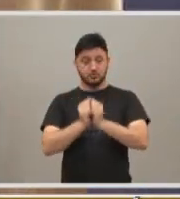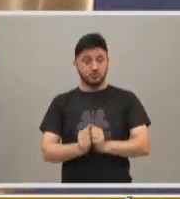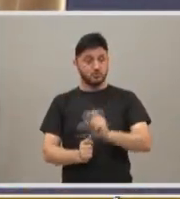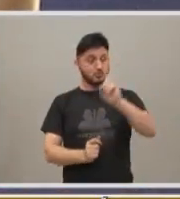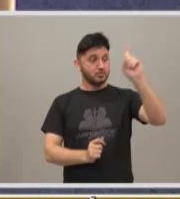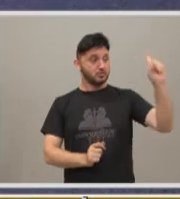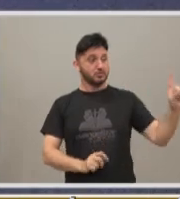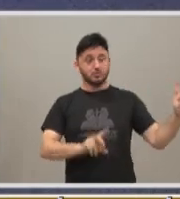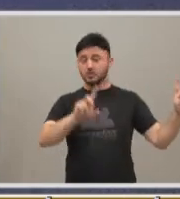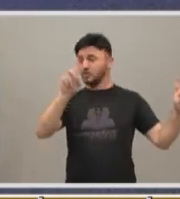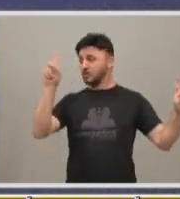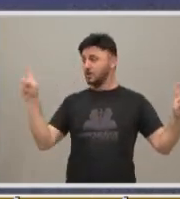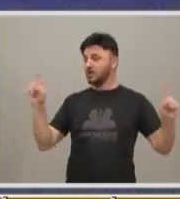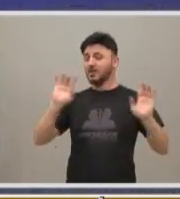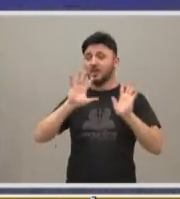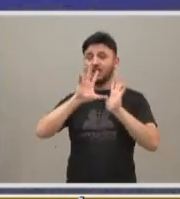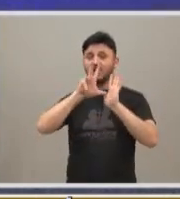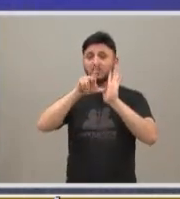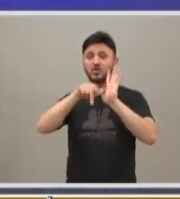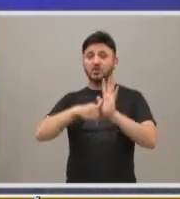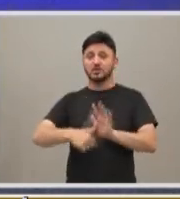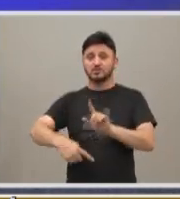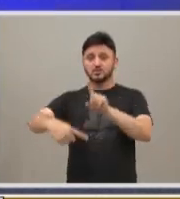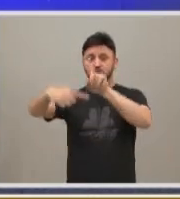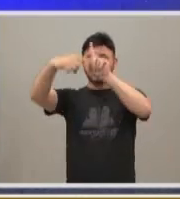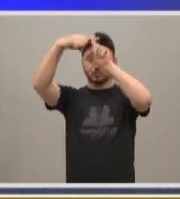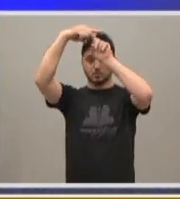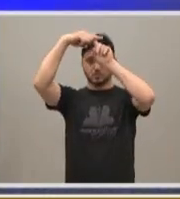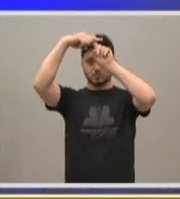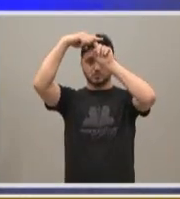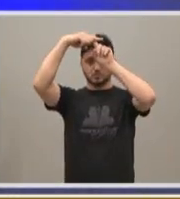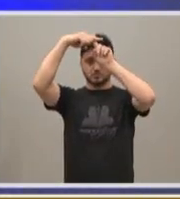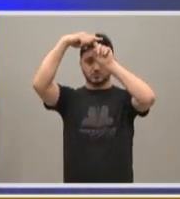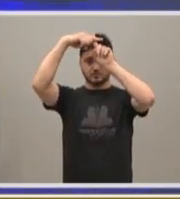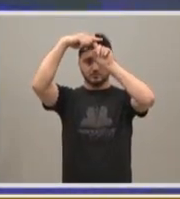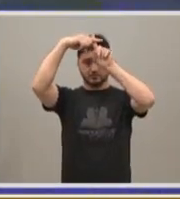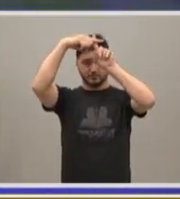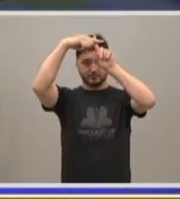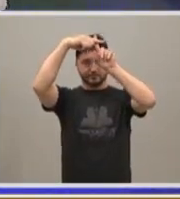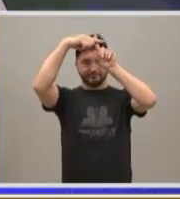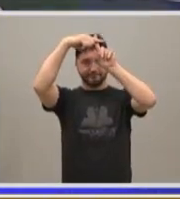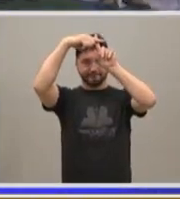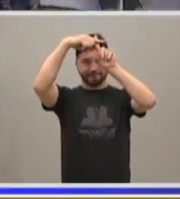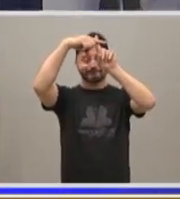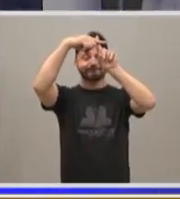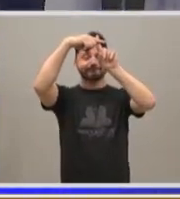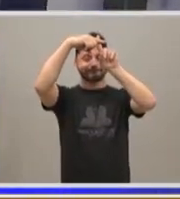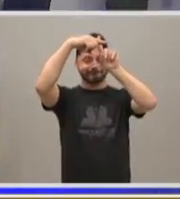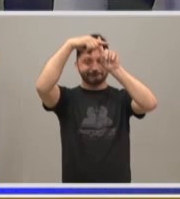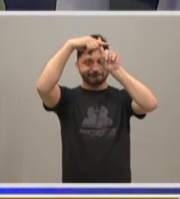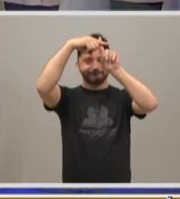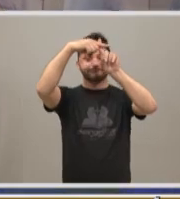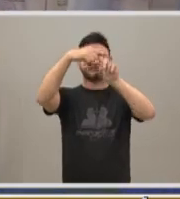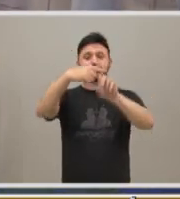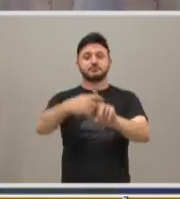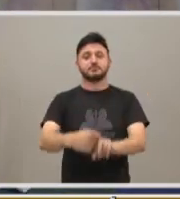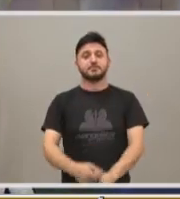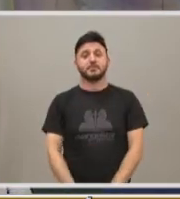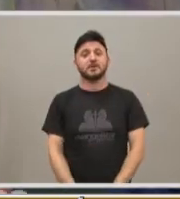E no meio de ladrões puseram sua